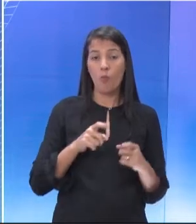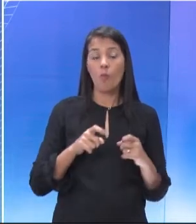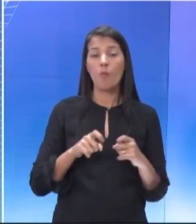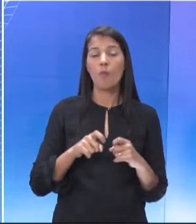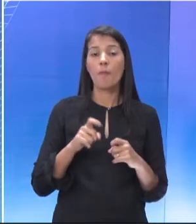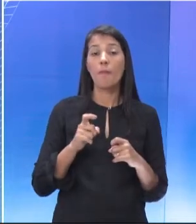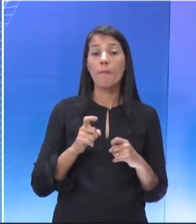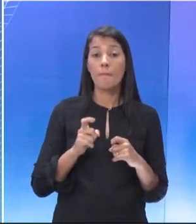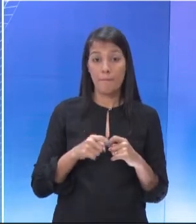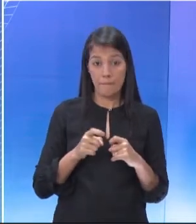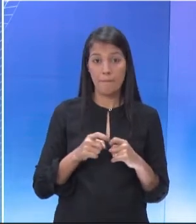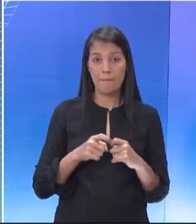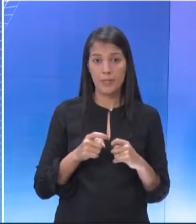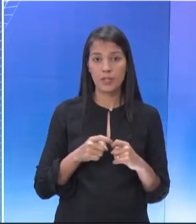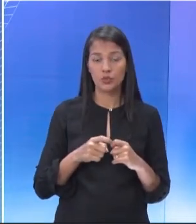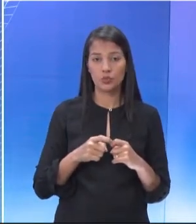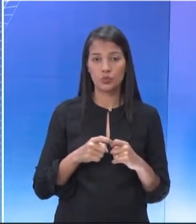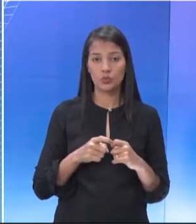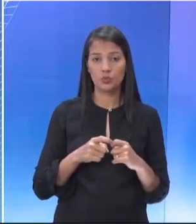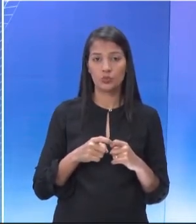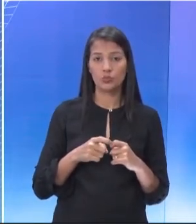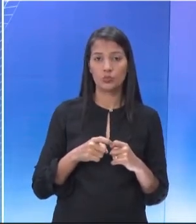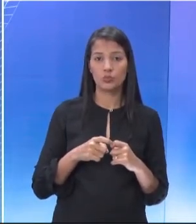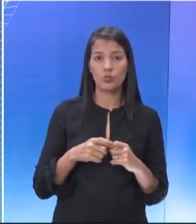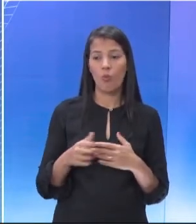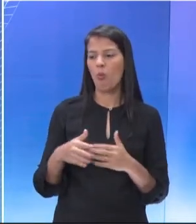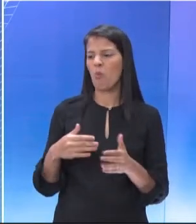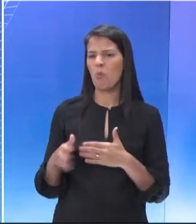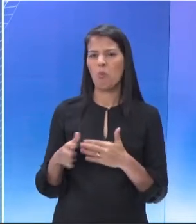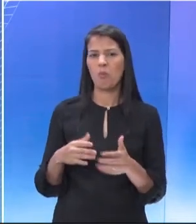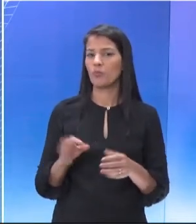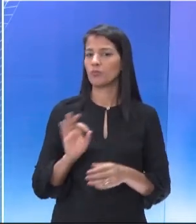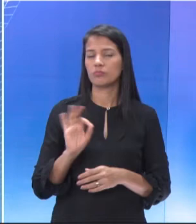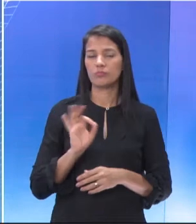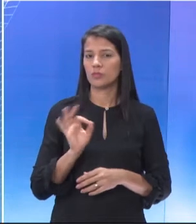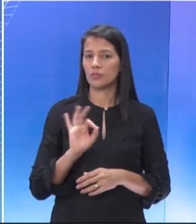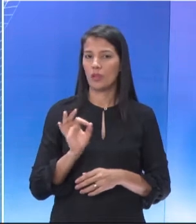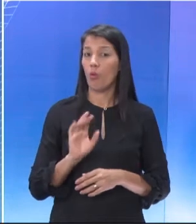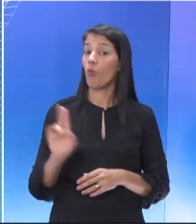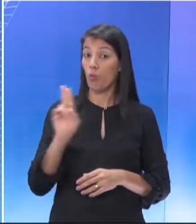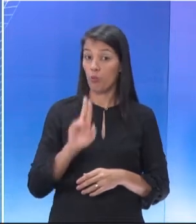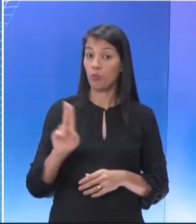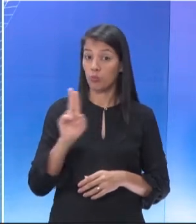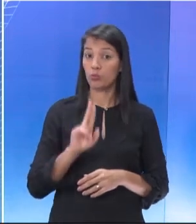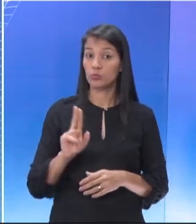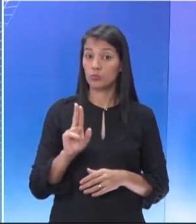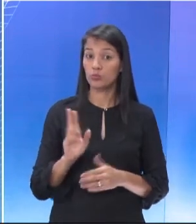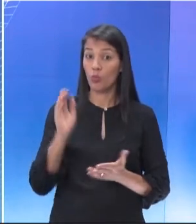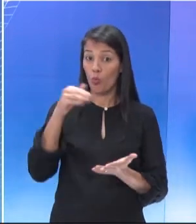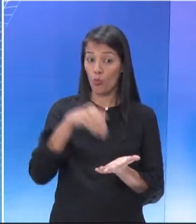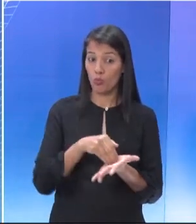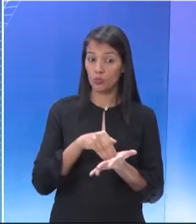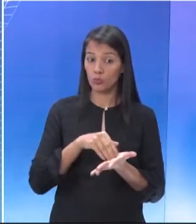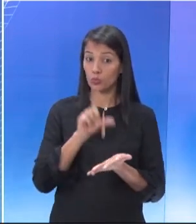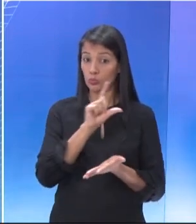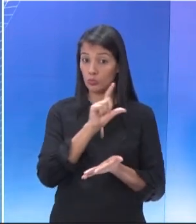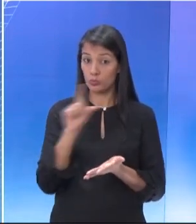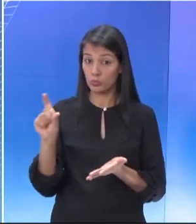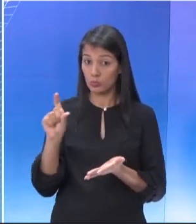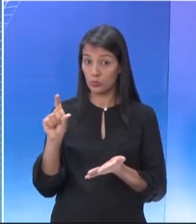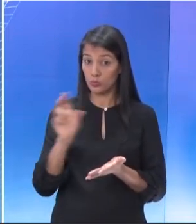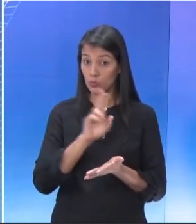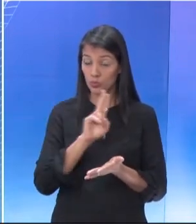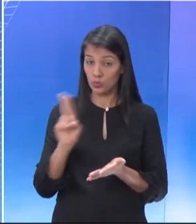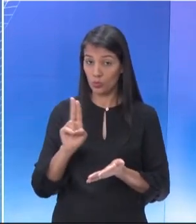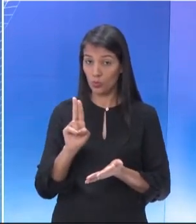renais e também hepáticos. Então, o uso de anabolizantes não pode ser realizado